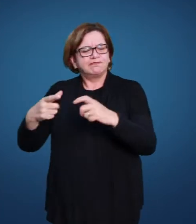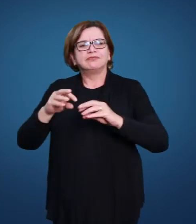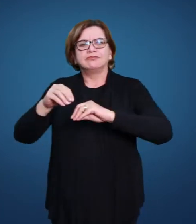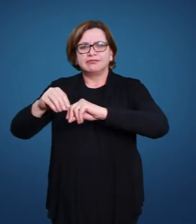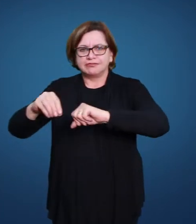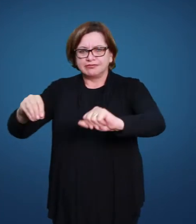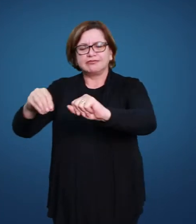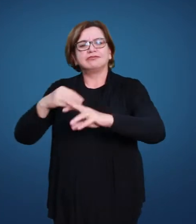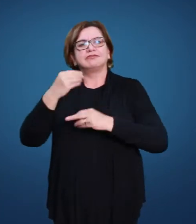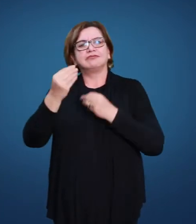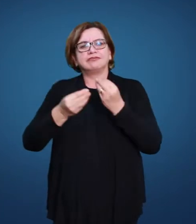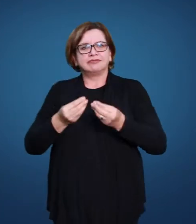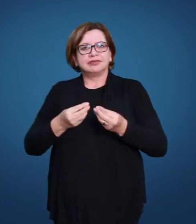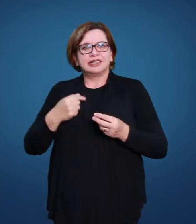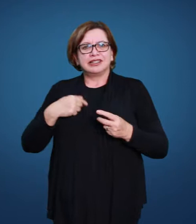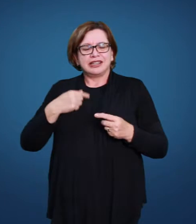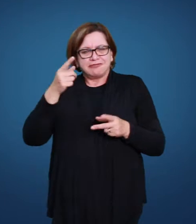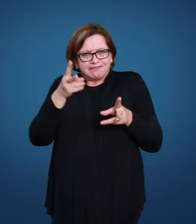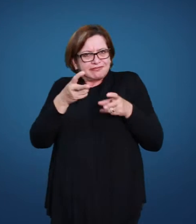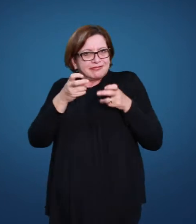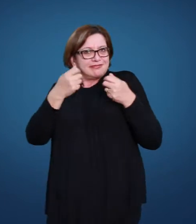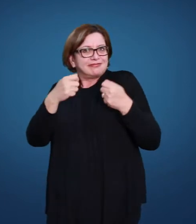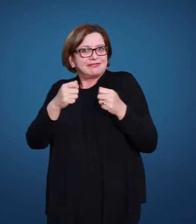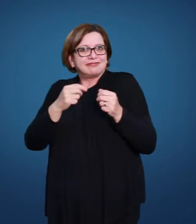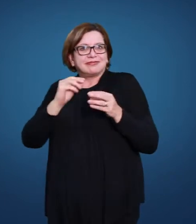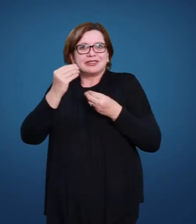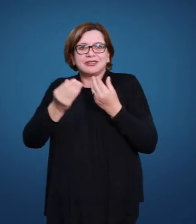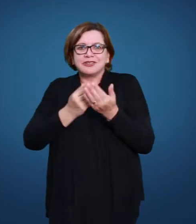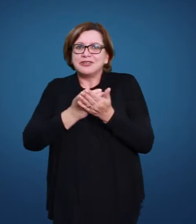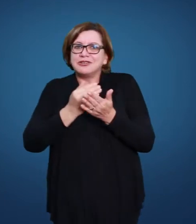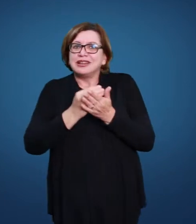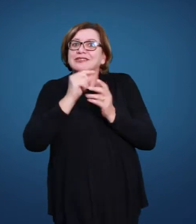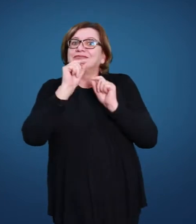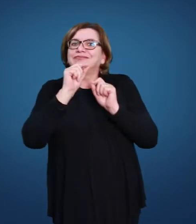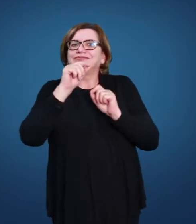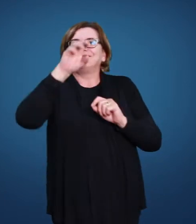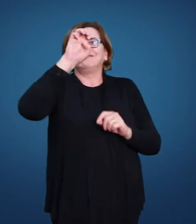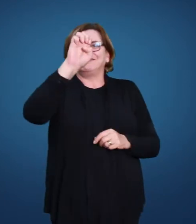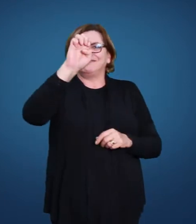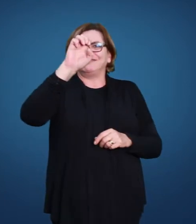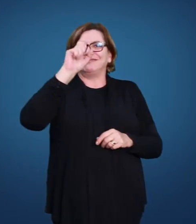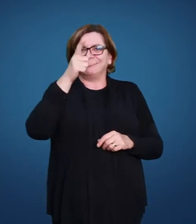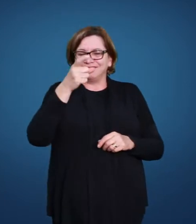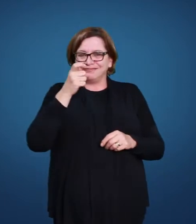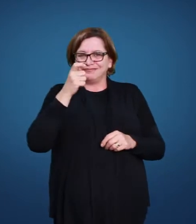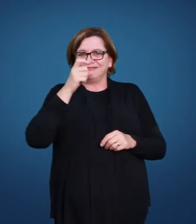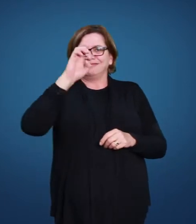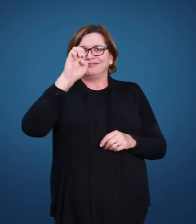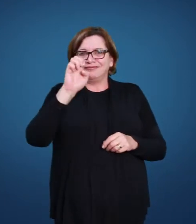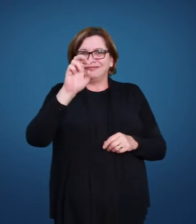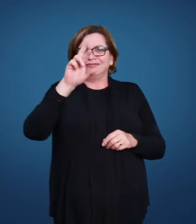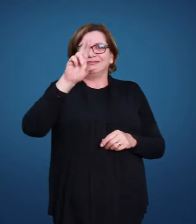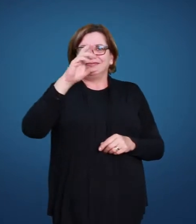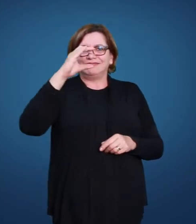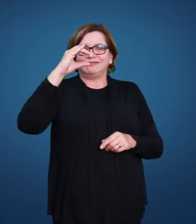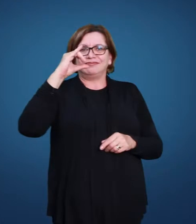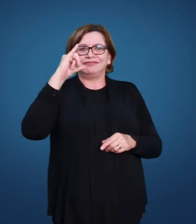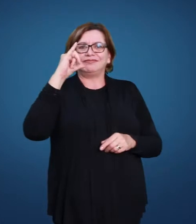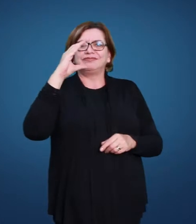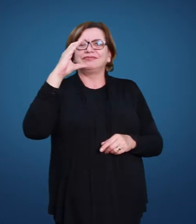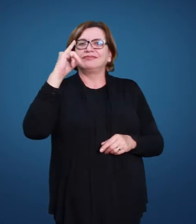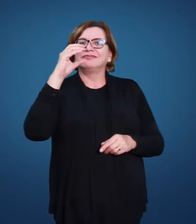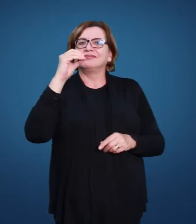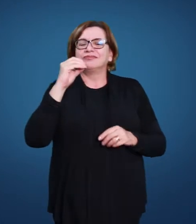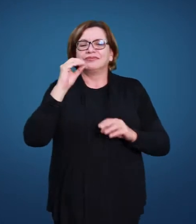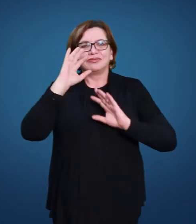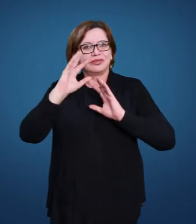terra. E com essa necessidade surge o que a gente chama de exercício físico. Então, a atividade física é toda e qualquer atividade